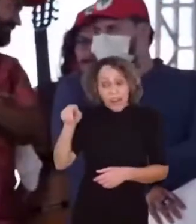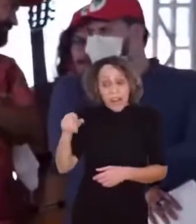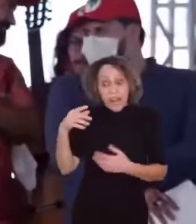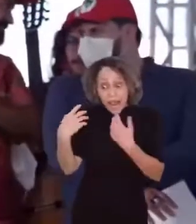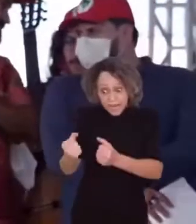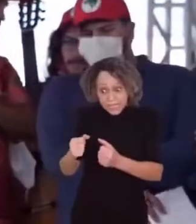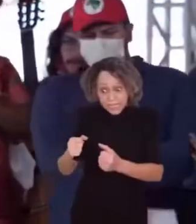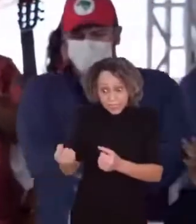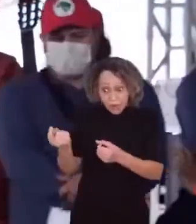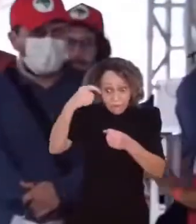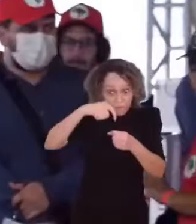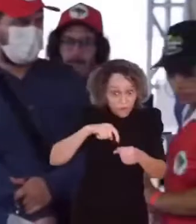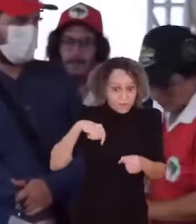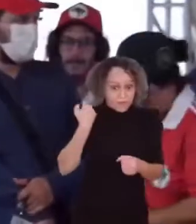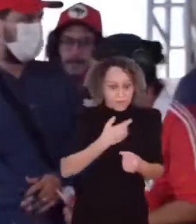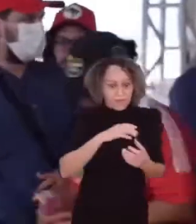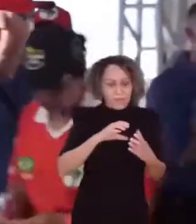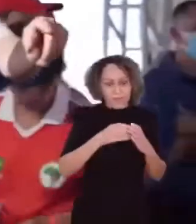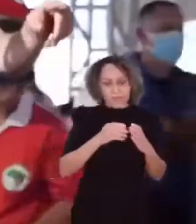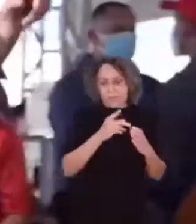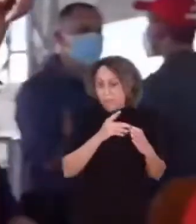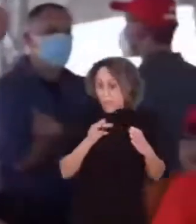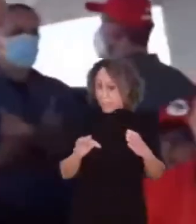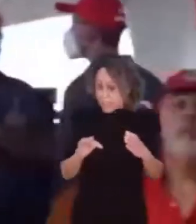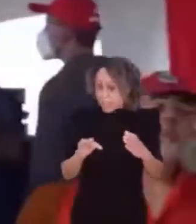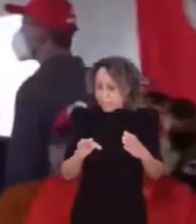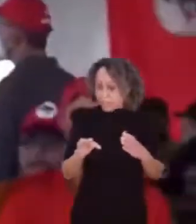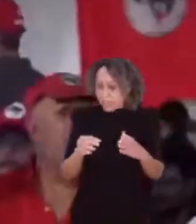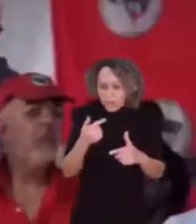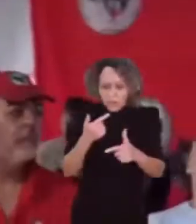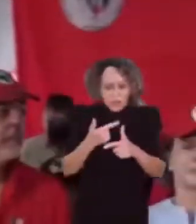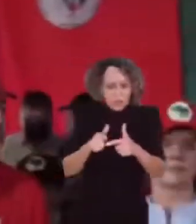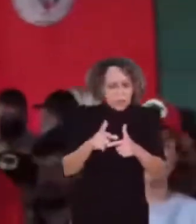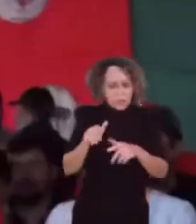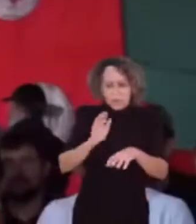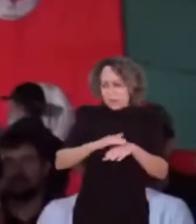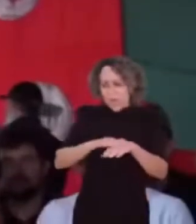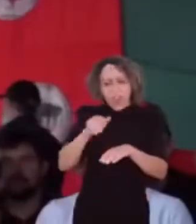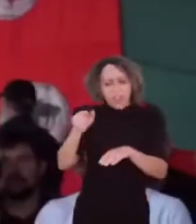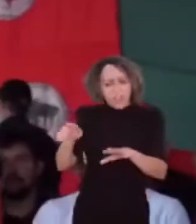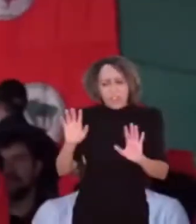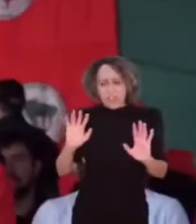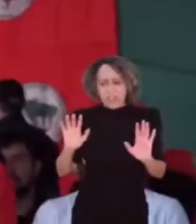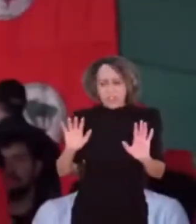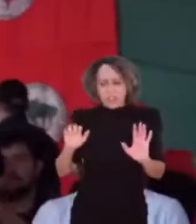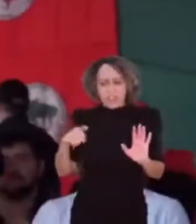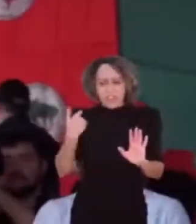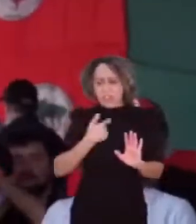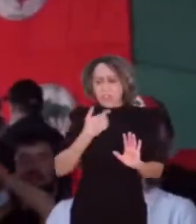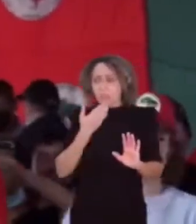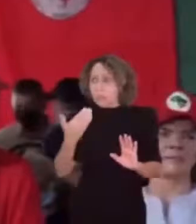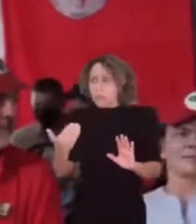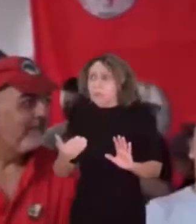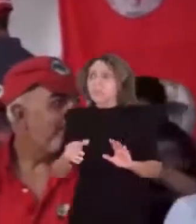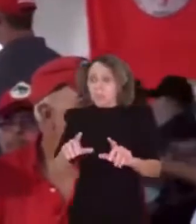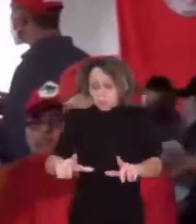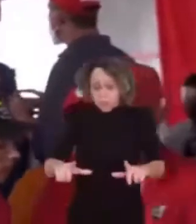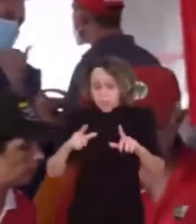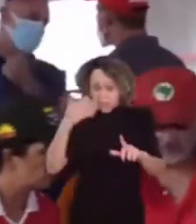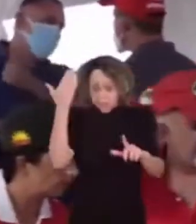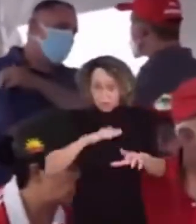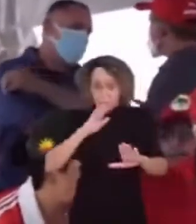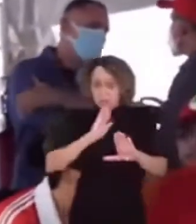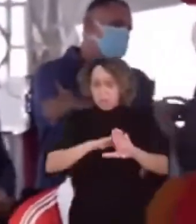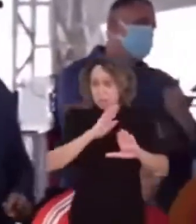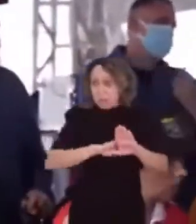abertos. Porque nós não vamos pedir atestado ideológico para ninguém, desde que se comprometa a